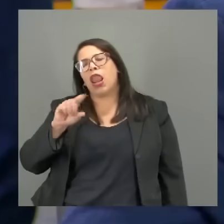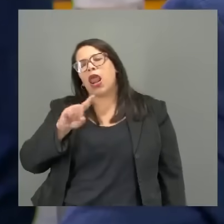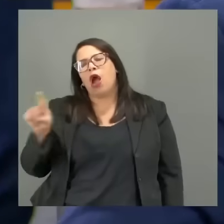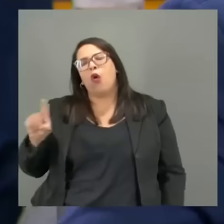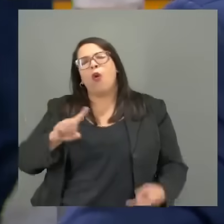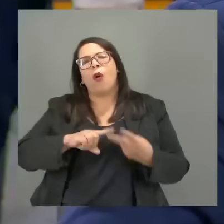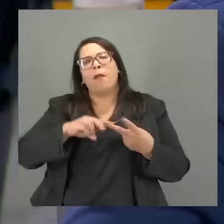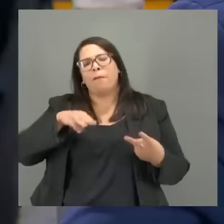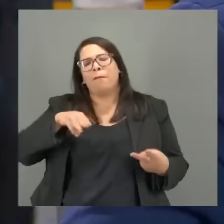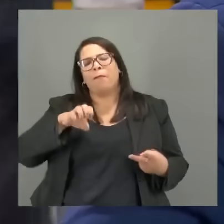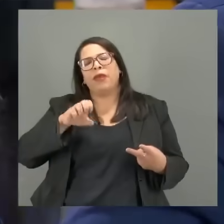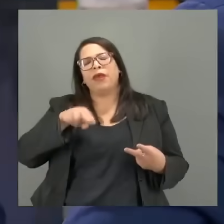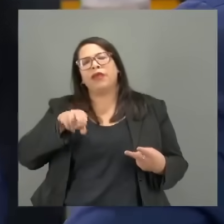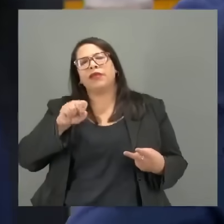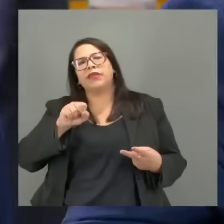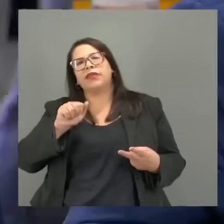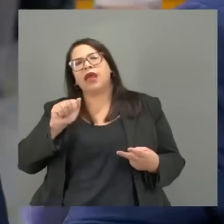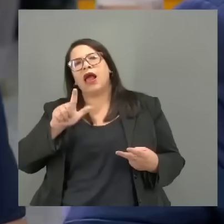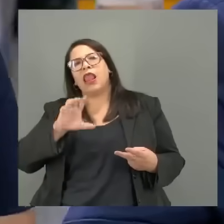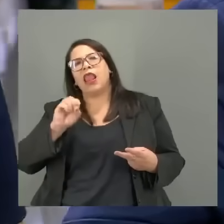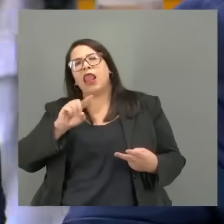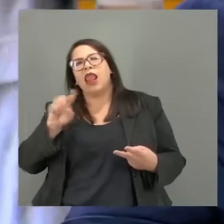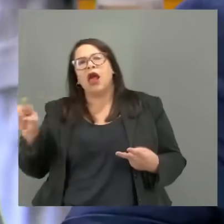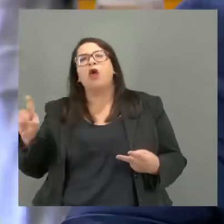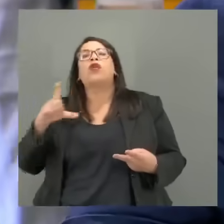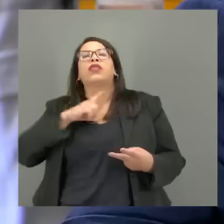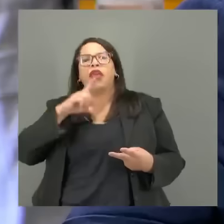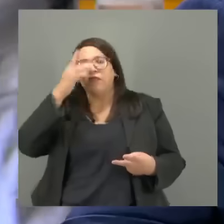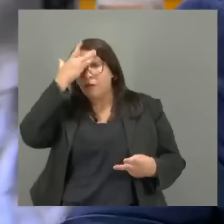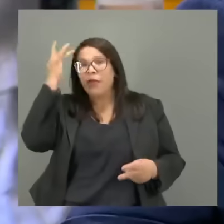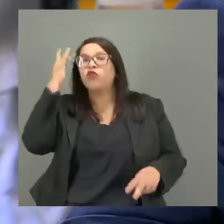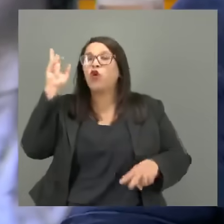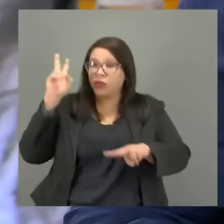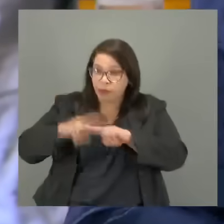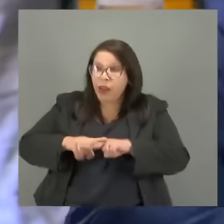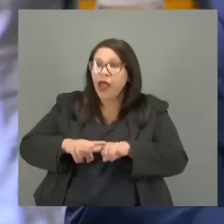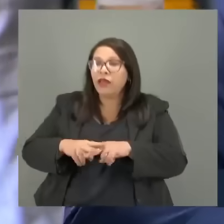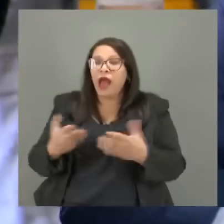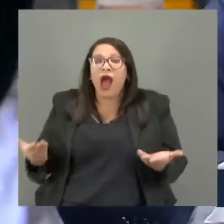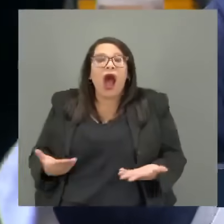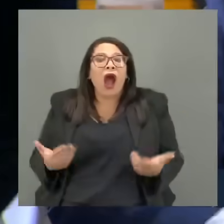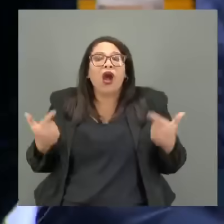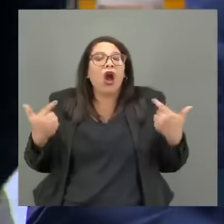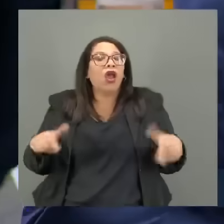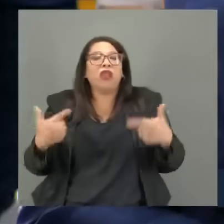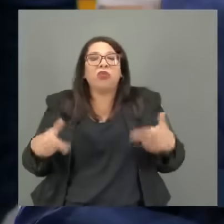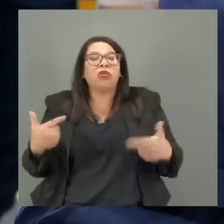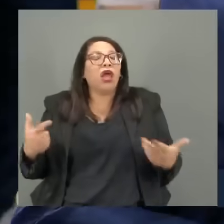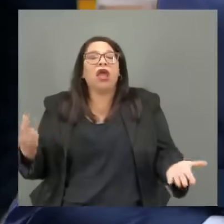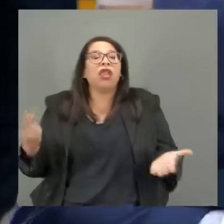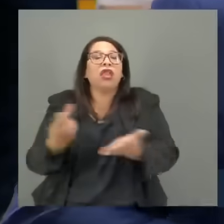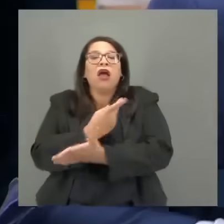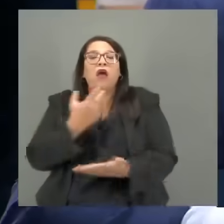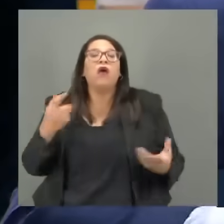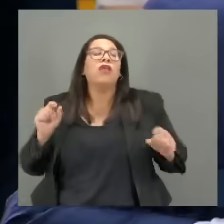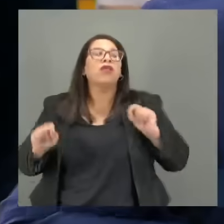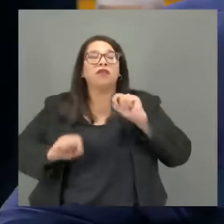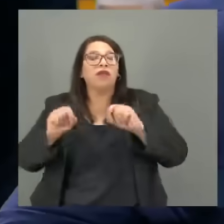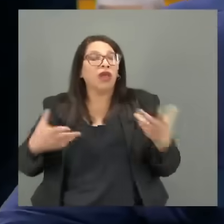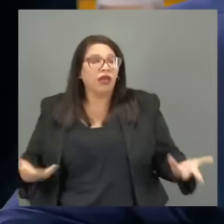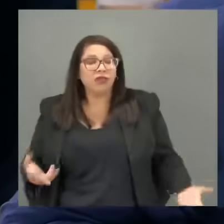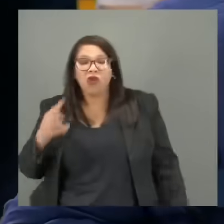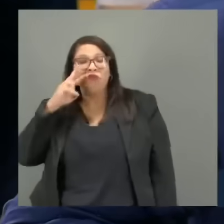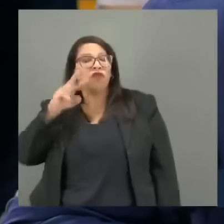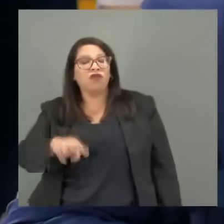uma dúzia de pessoas presas. E a gente não está vendo agora. O que é que está acontecendo que agora a gente não